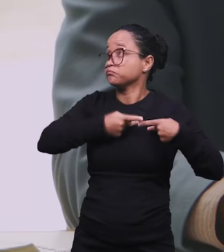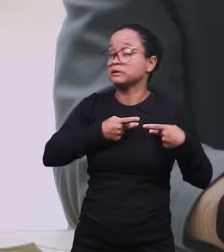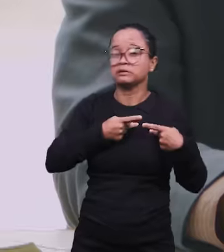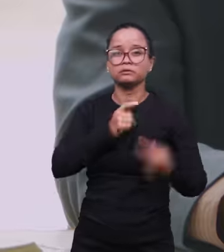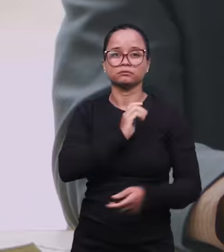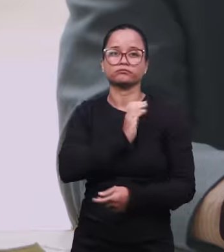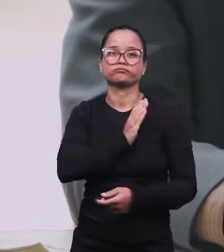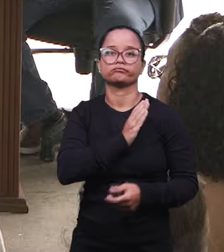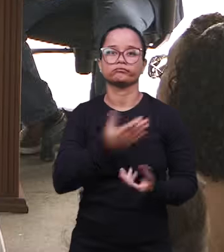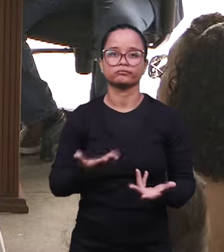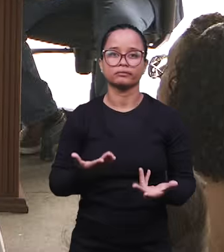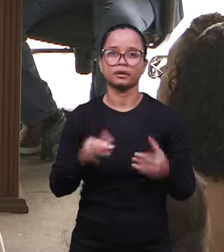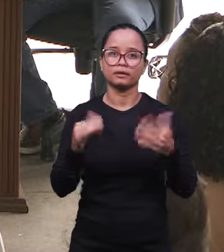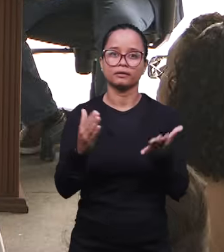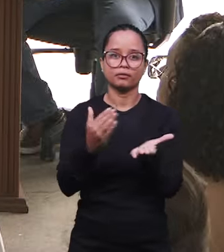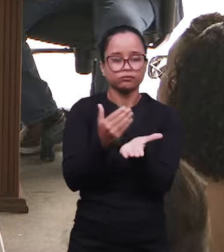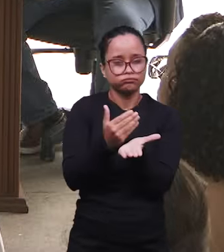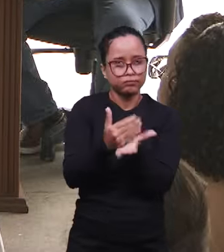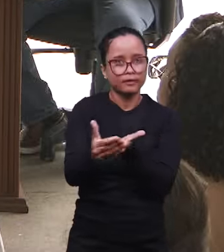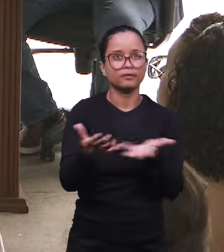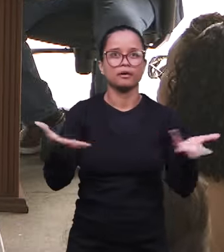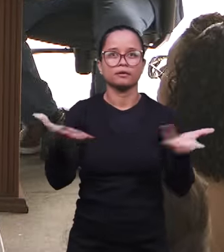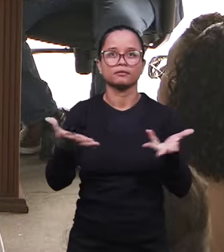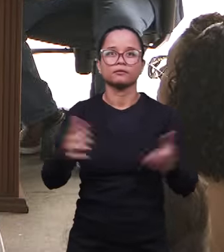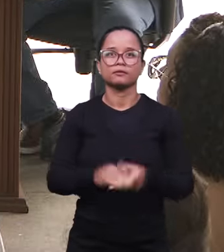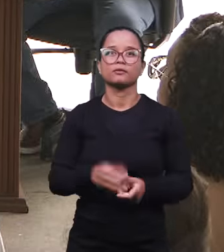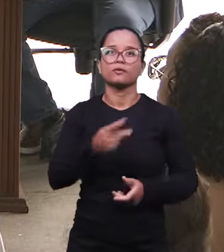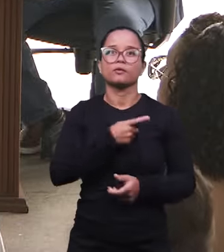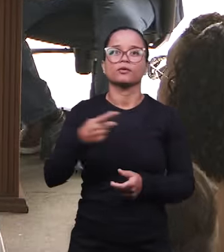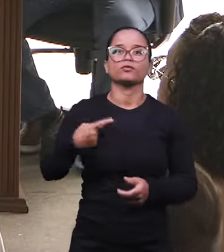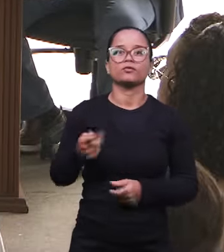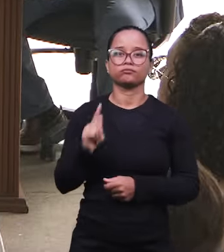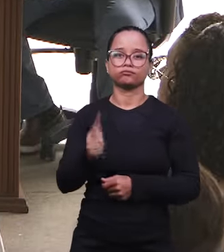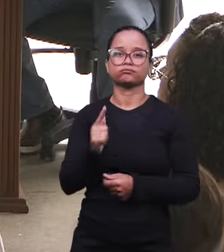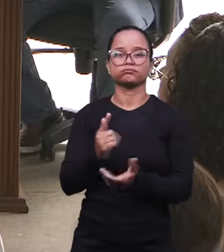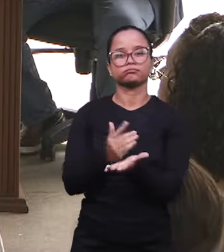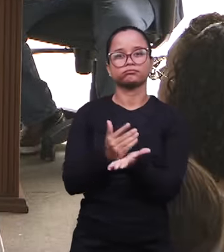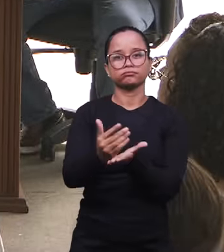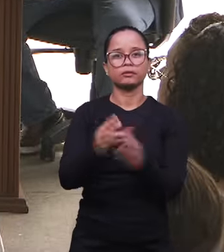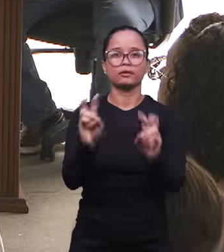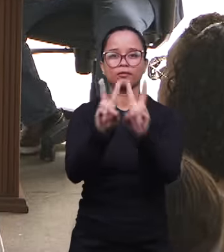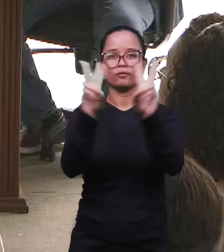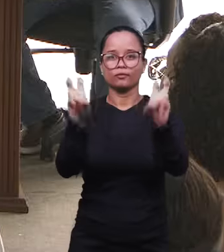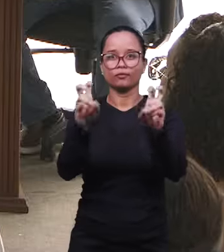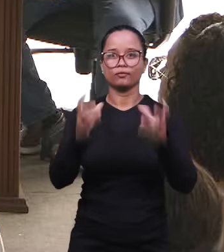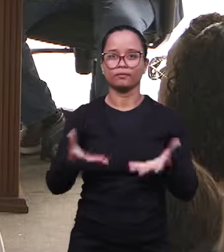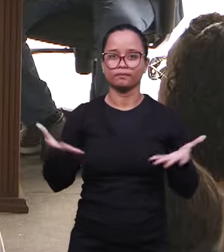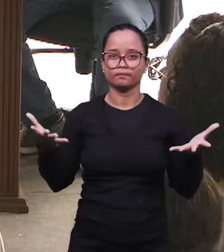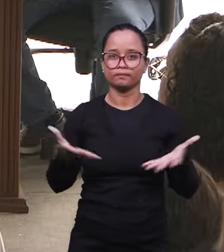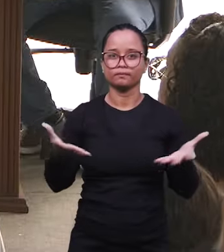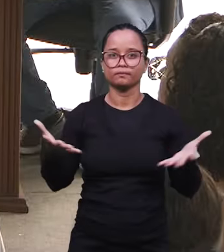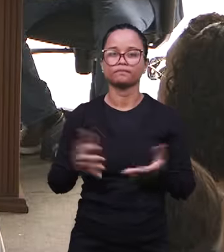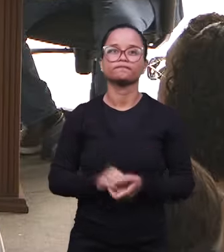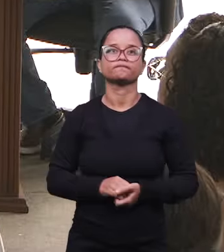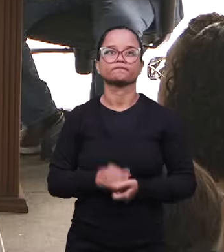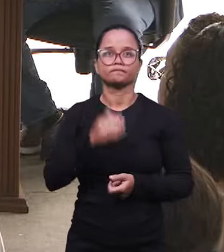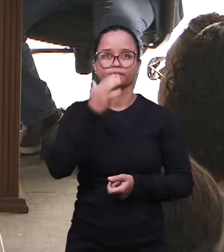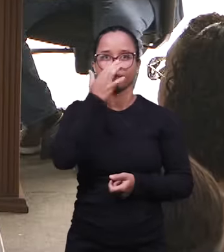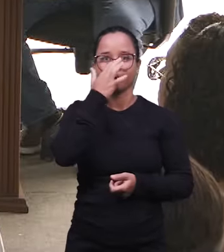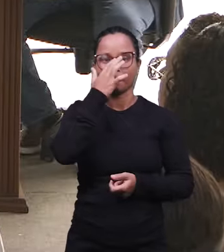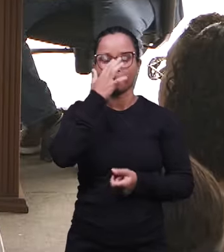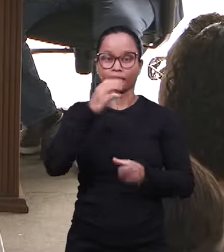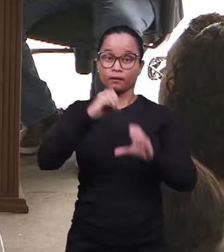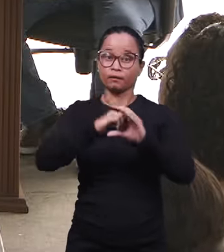vai ter uma palavra introdutória sobre essa parte do assunto que o pastor Gedeuti vai iniciar este assunto falando sobre isso.